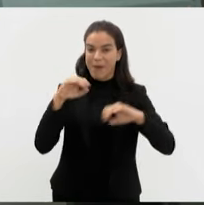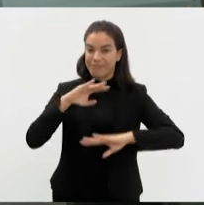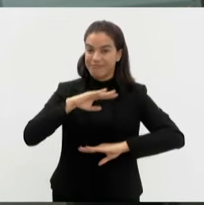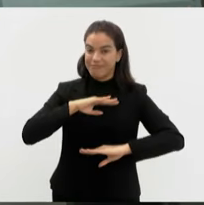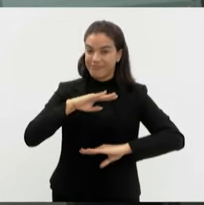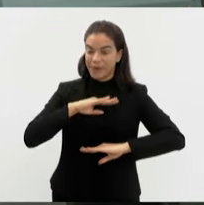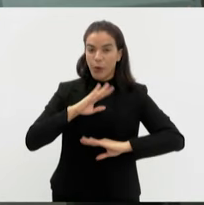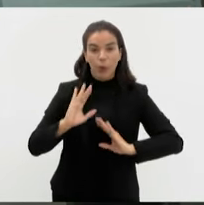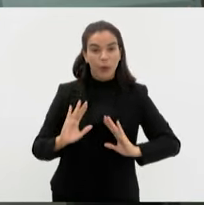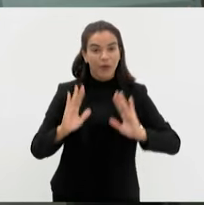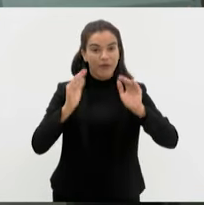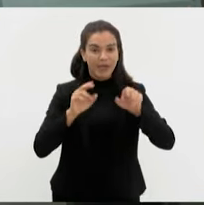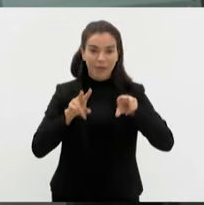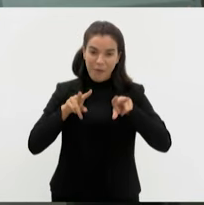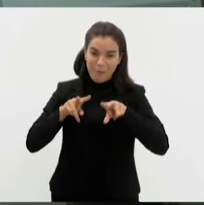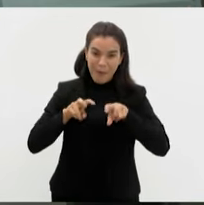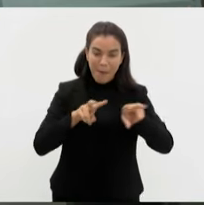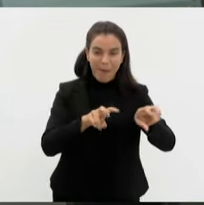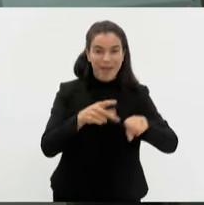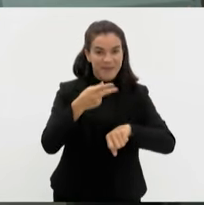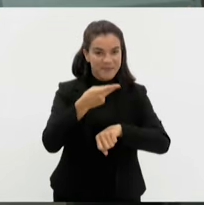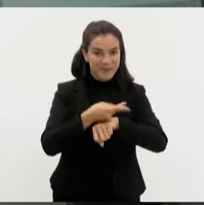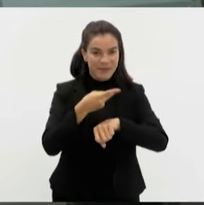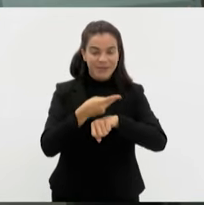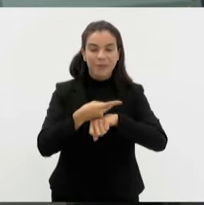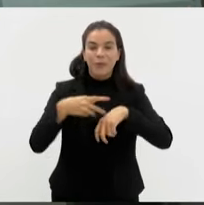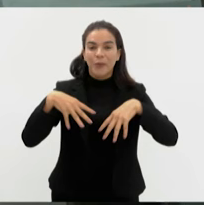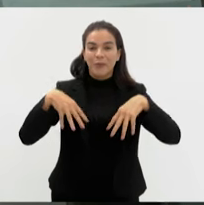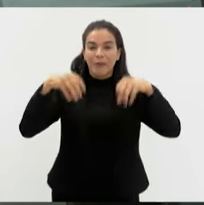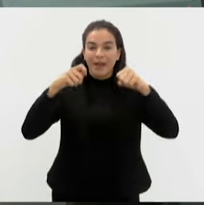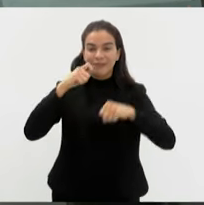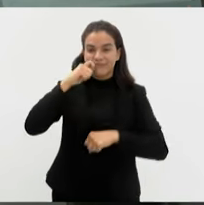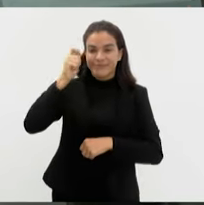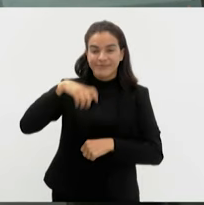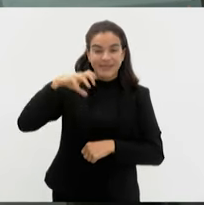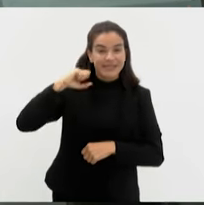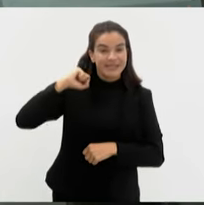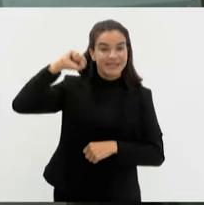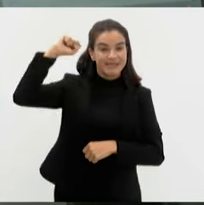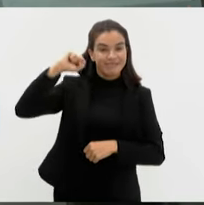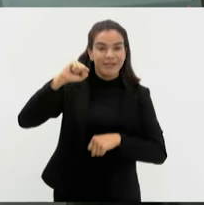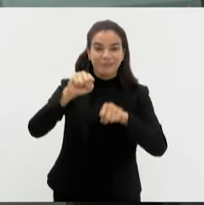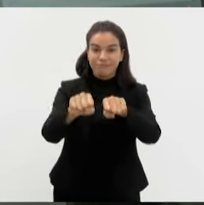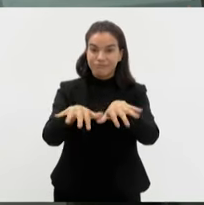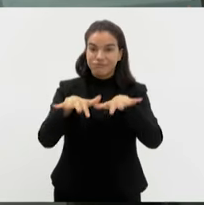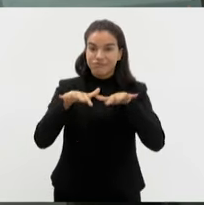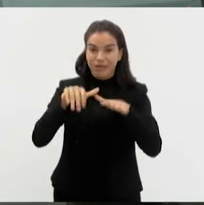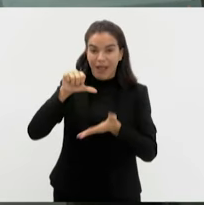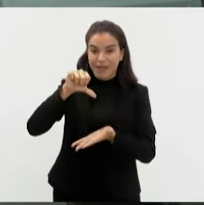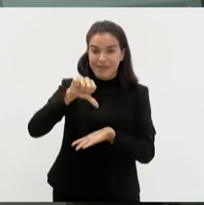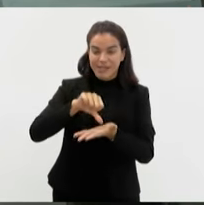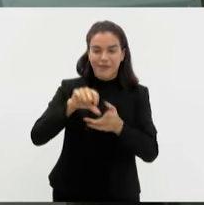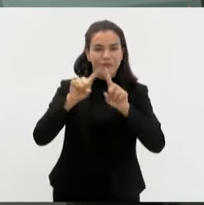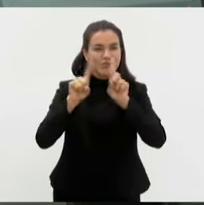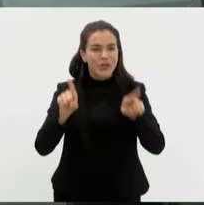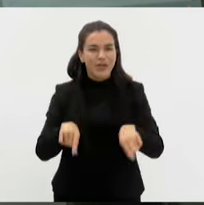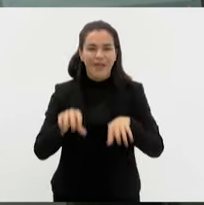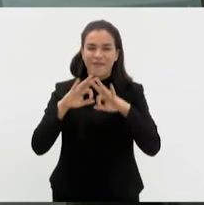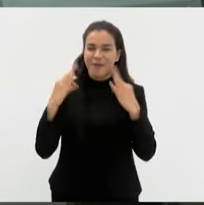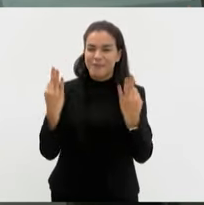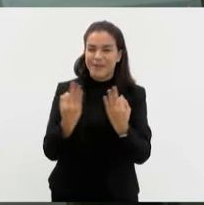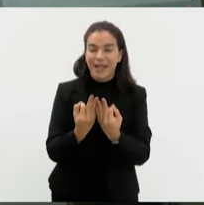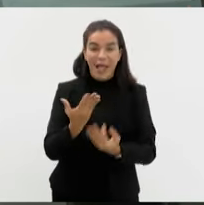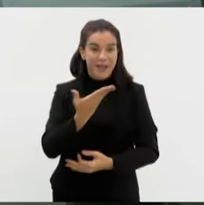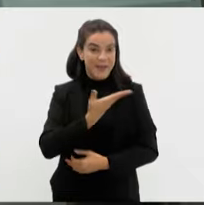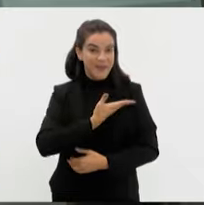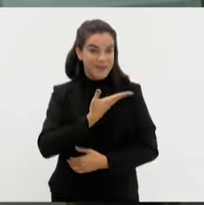O evento teve a largada e premiação no Palácio Tiradentes, sede histórica da Assembleia Legislativa. Servidores da casa, familiares